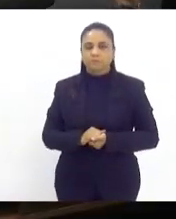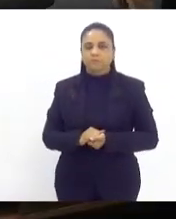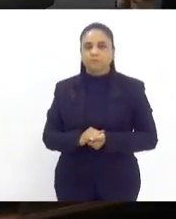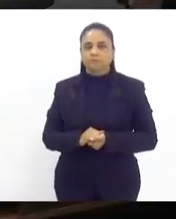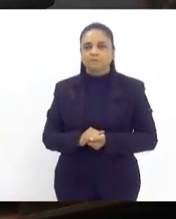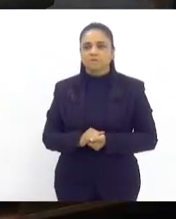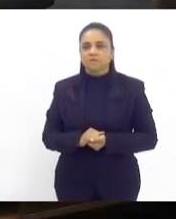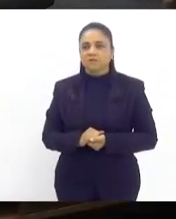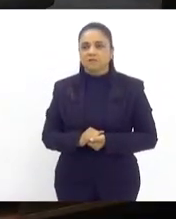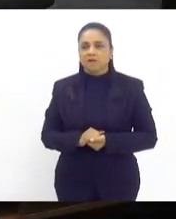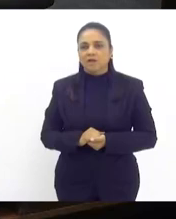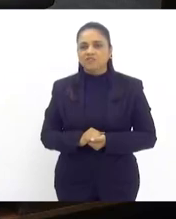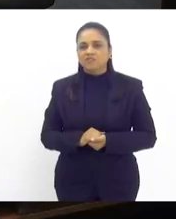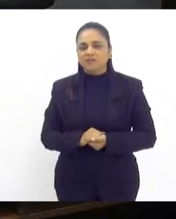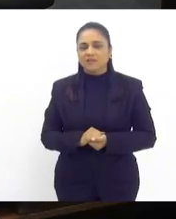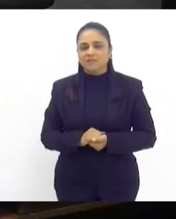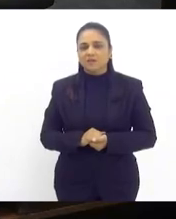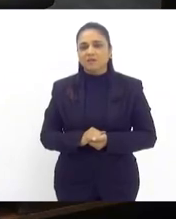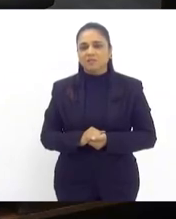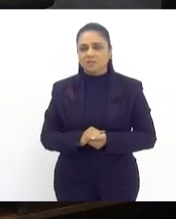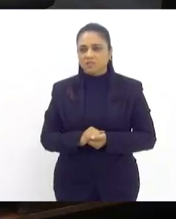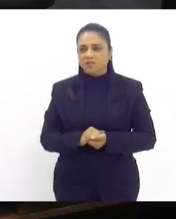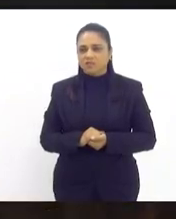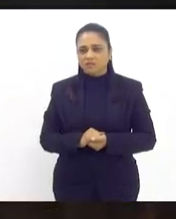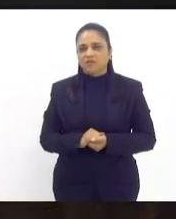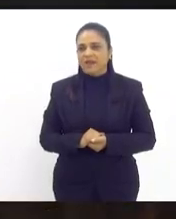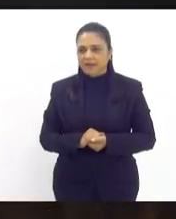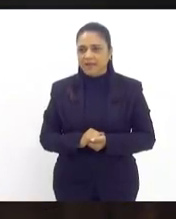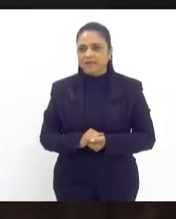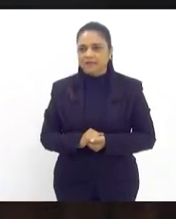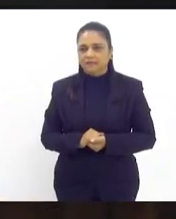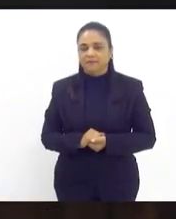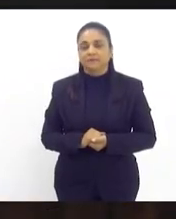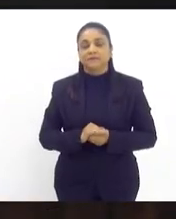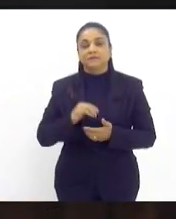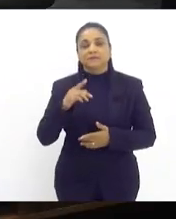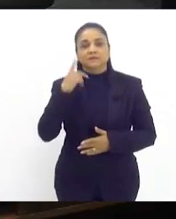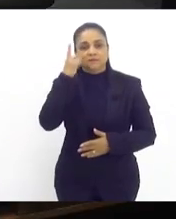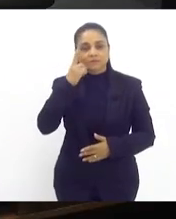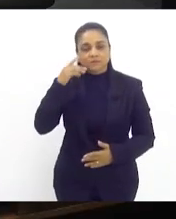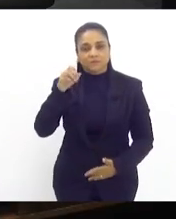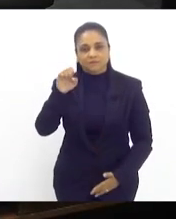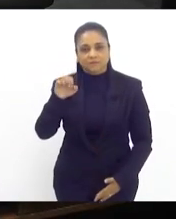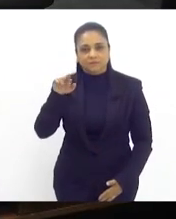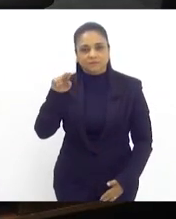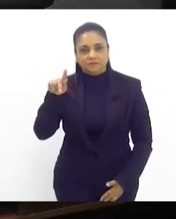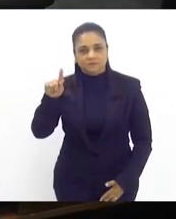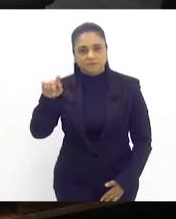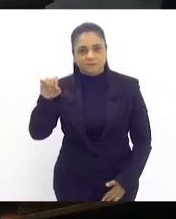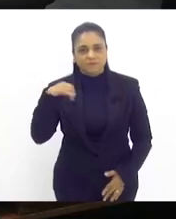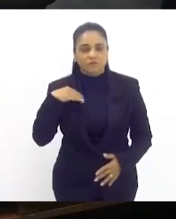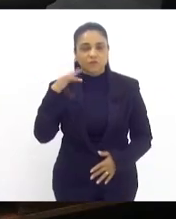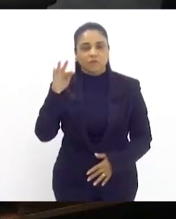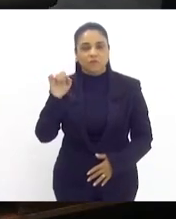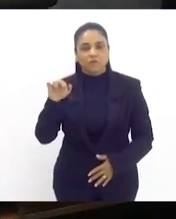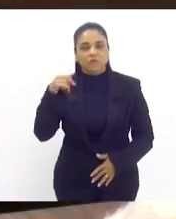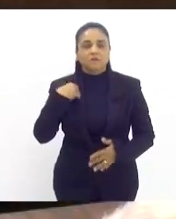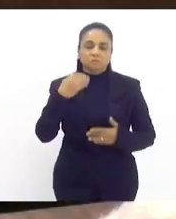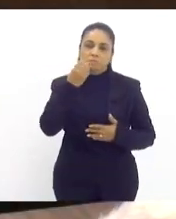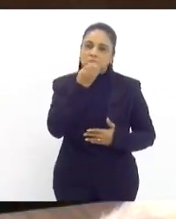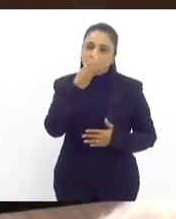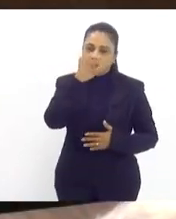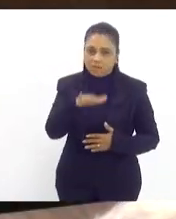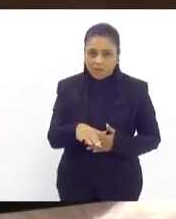Obrigado deputada Érica takimoto Deputado Sérgio Fernandes Boa tarde Presidente deputado Jorge Felipe Neto